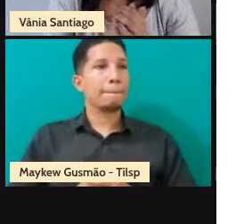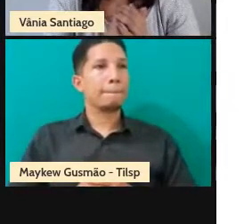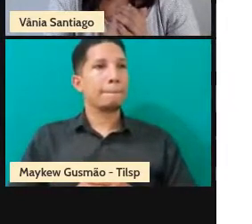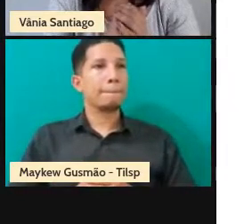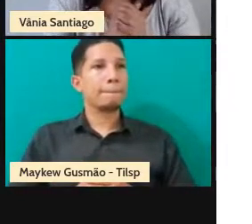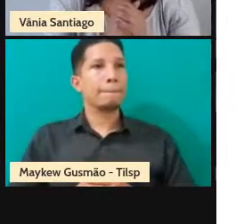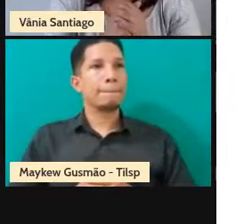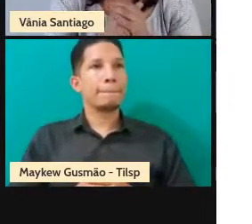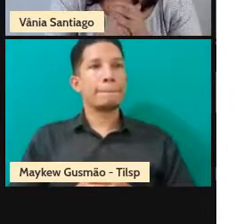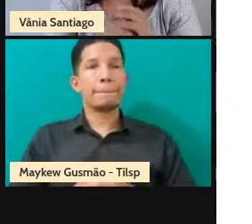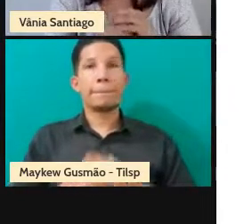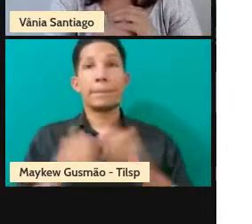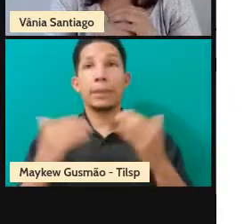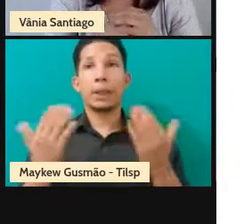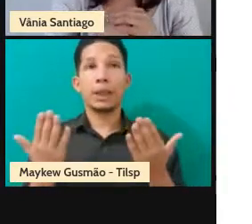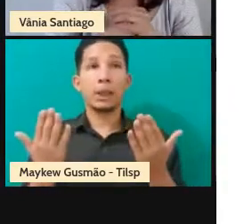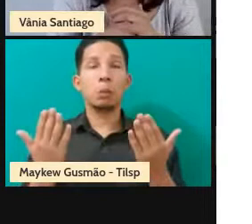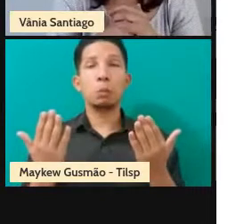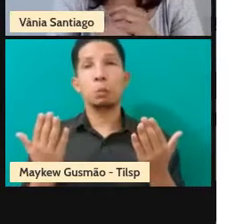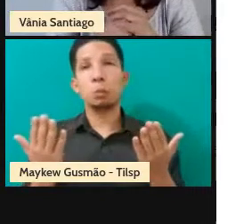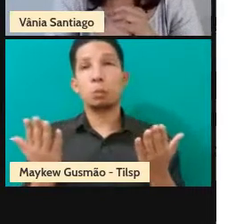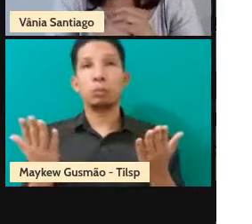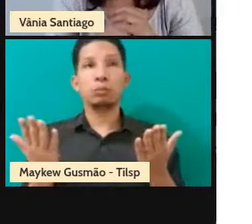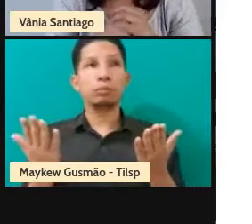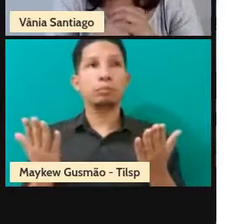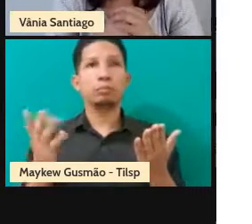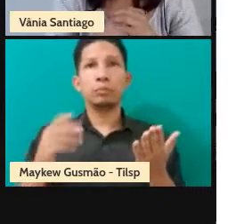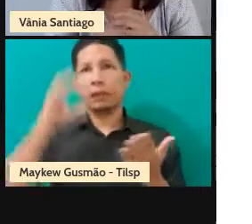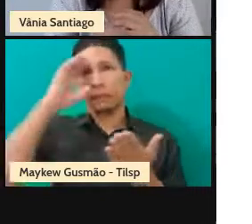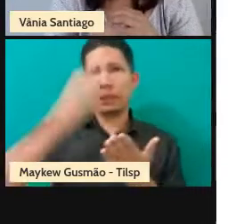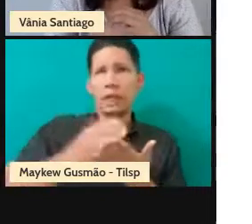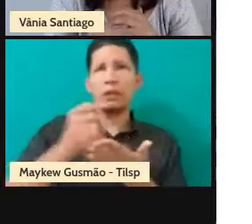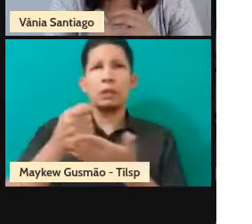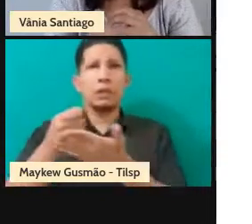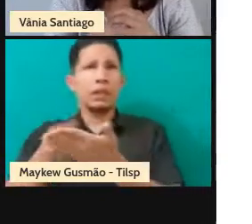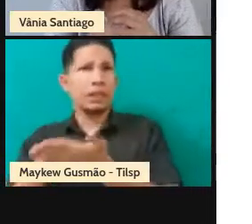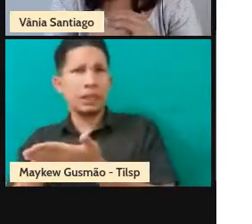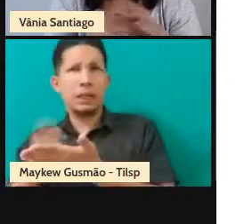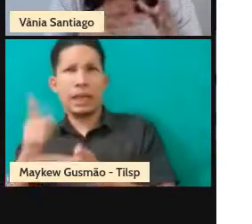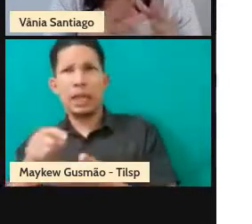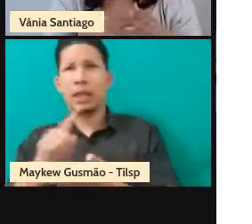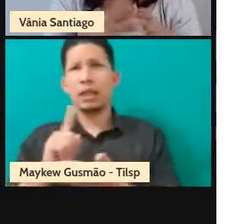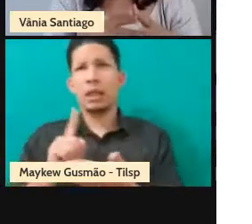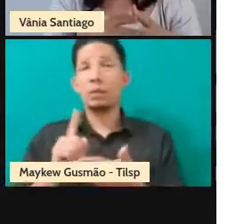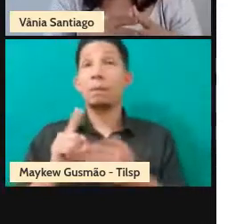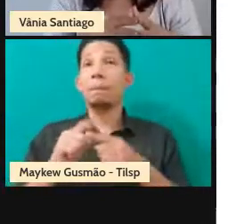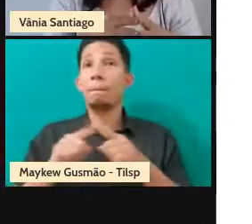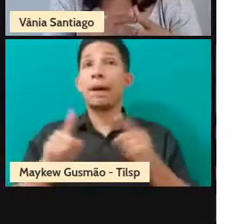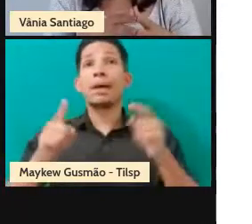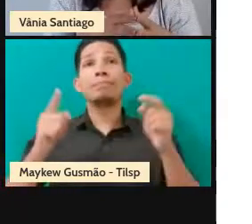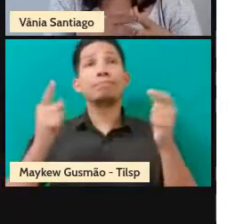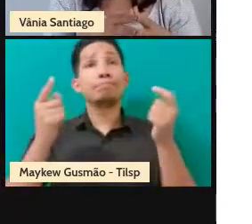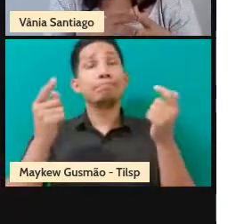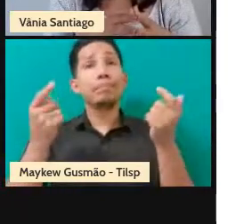Então, independente de ser ou não uma tese, uma dissertação, a necessidade de